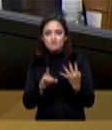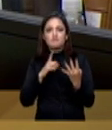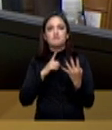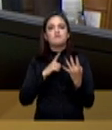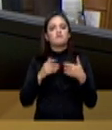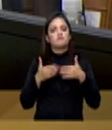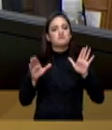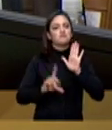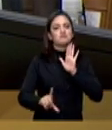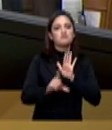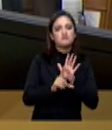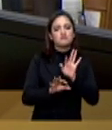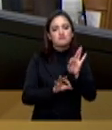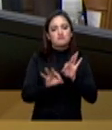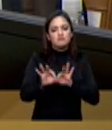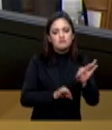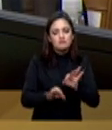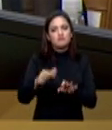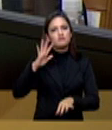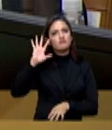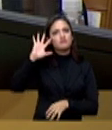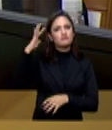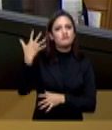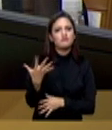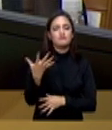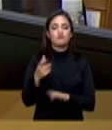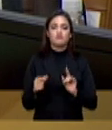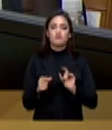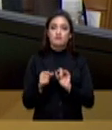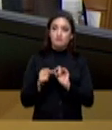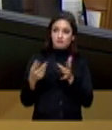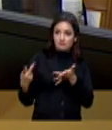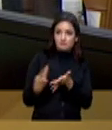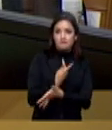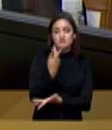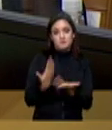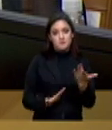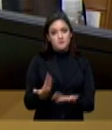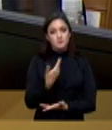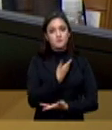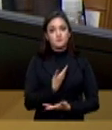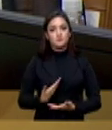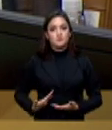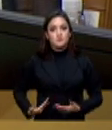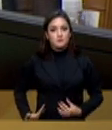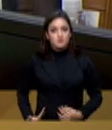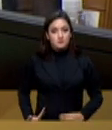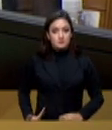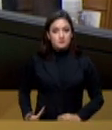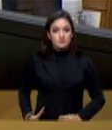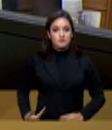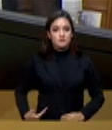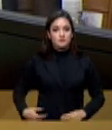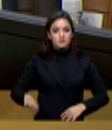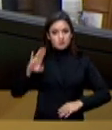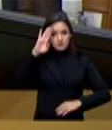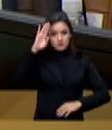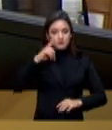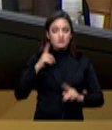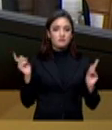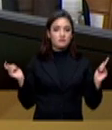legislar planejar decidir e executar os serviços públicos nomeadamente aqueles de